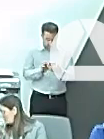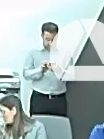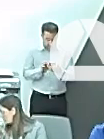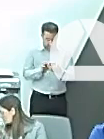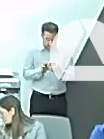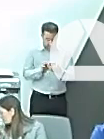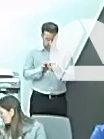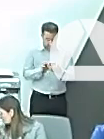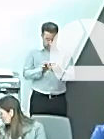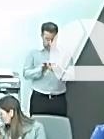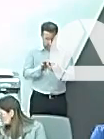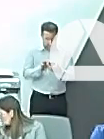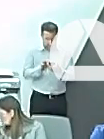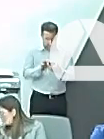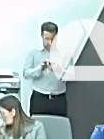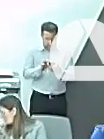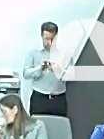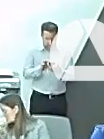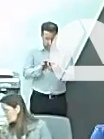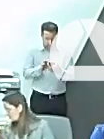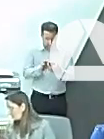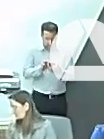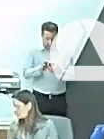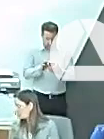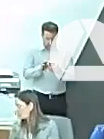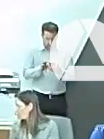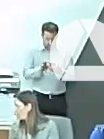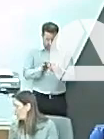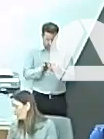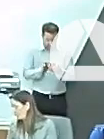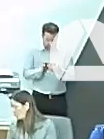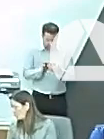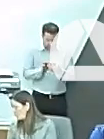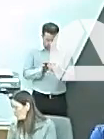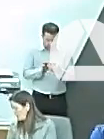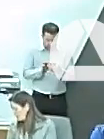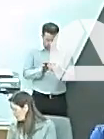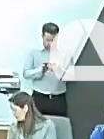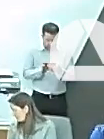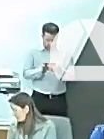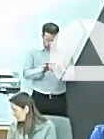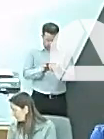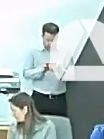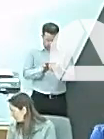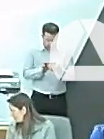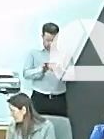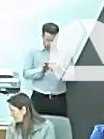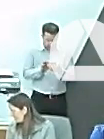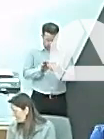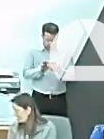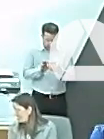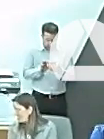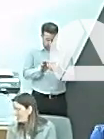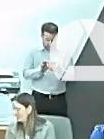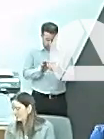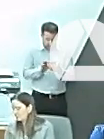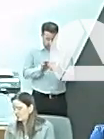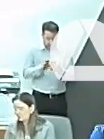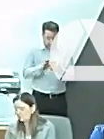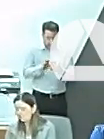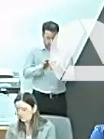todos agradecemos ao senhor alex batista gomes